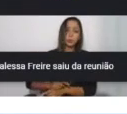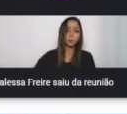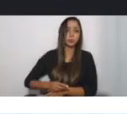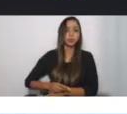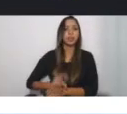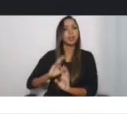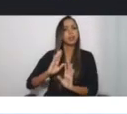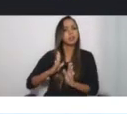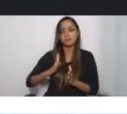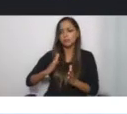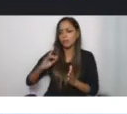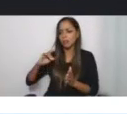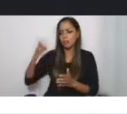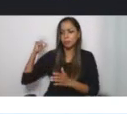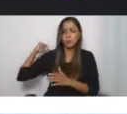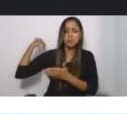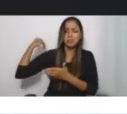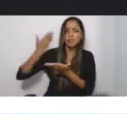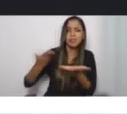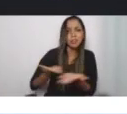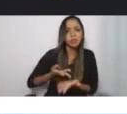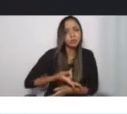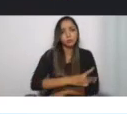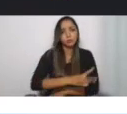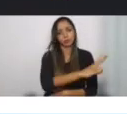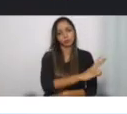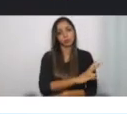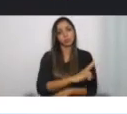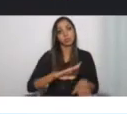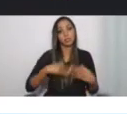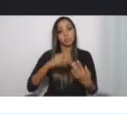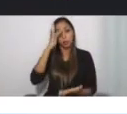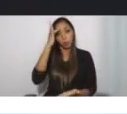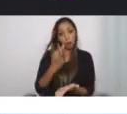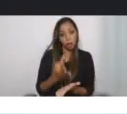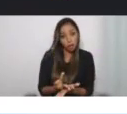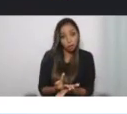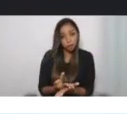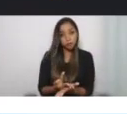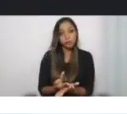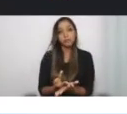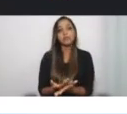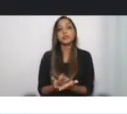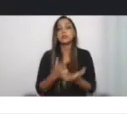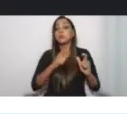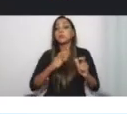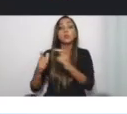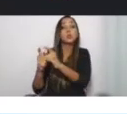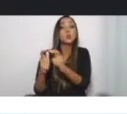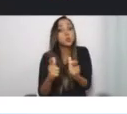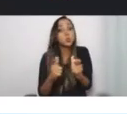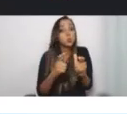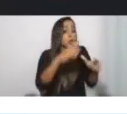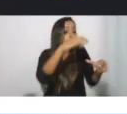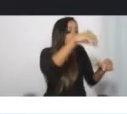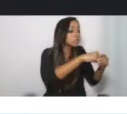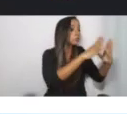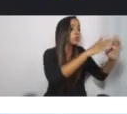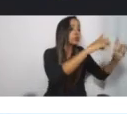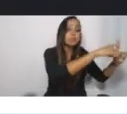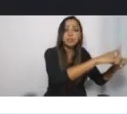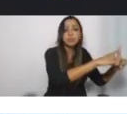Não, a fé do Espírito Santo está dentro do indivíduo, mas é na igreja onde se encontra uma palavra de